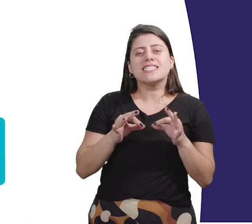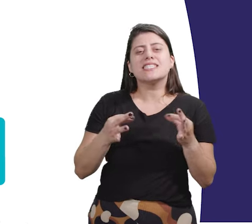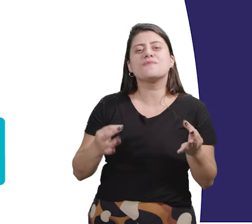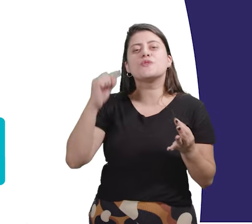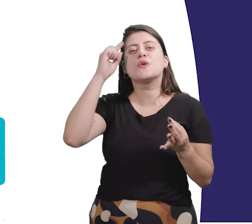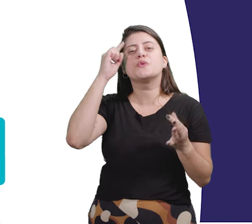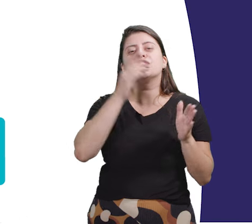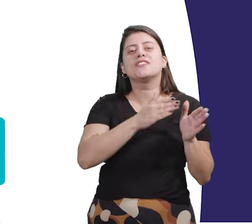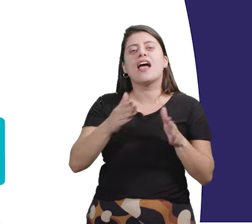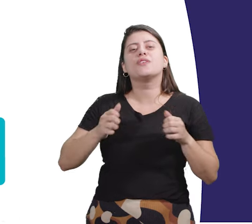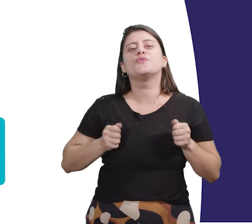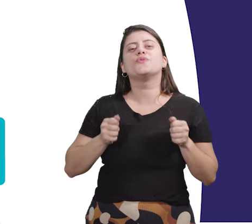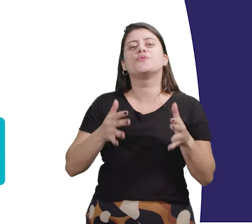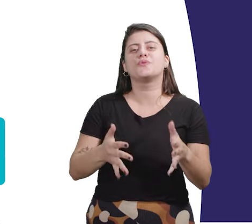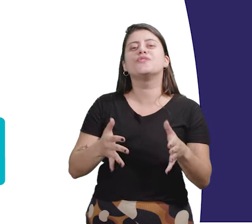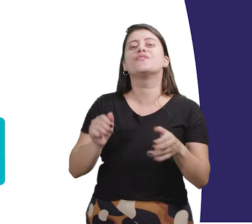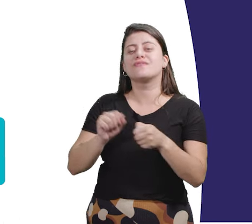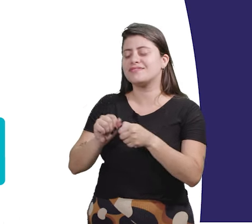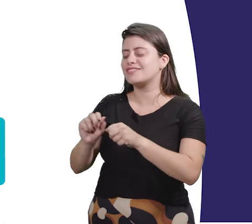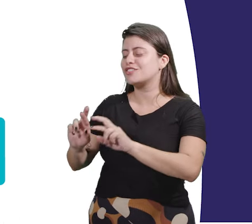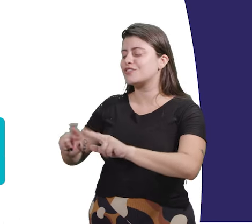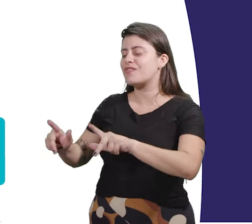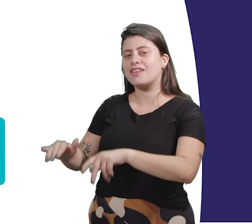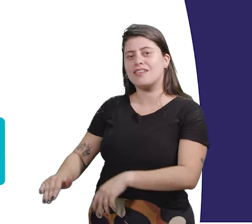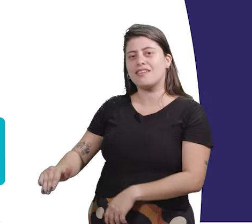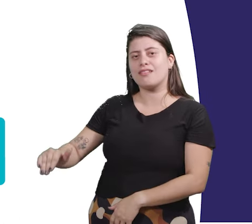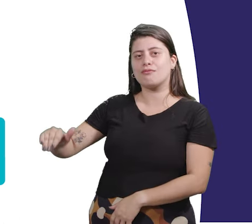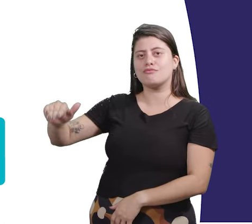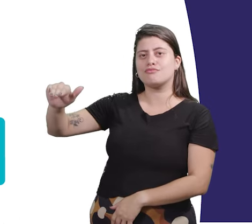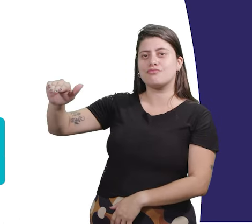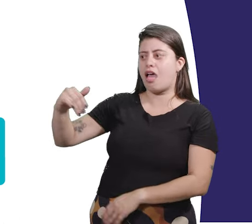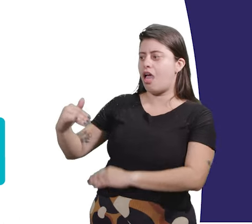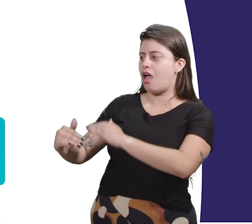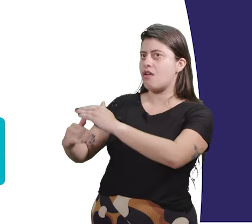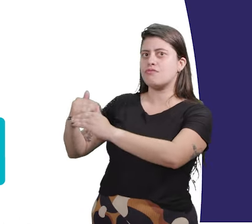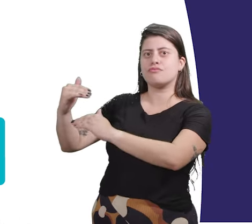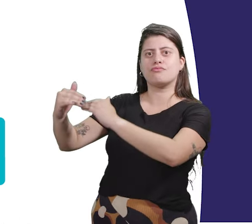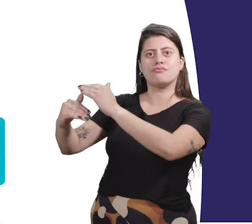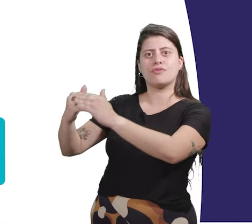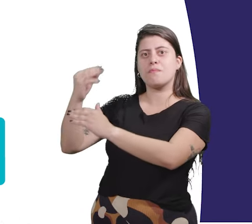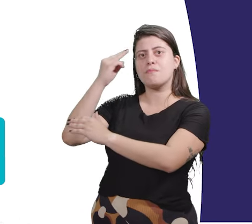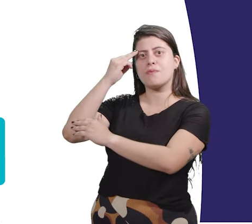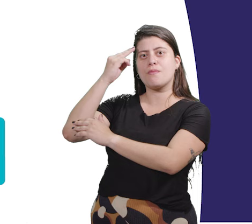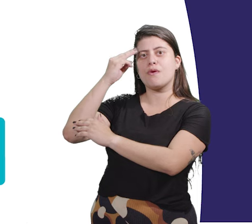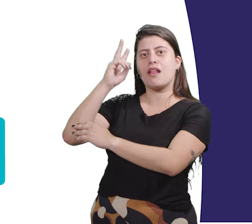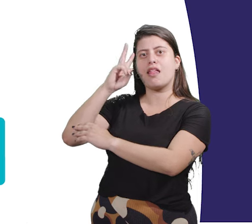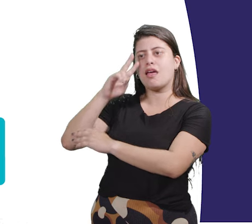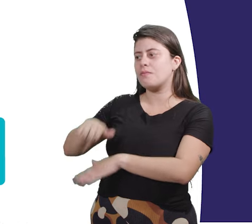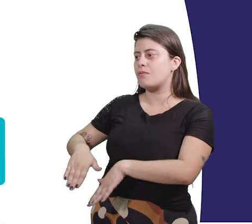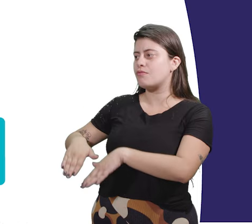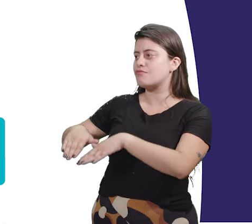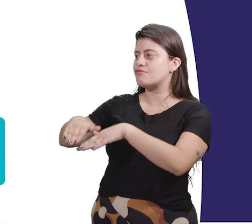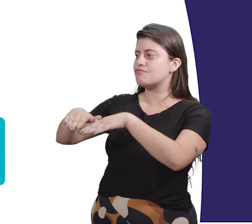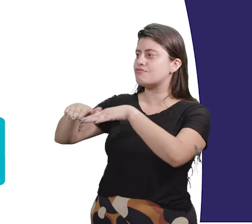que fazem diferença ali no processo daquela criança, desenvolve, né, aquelas memórias afetivas, fortalece